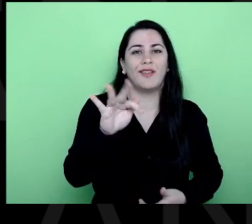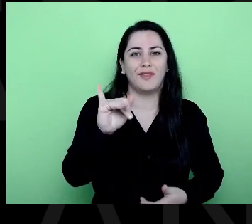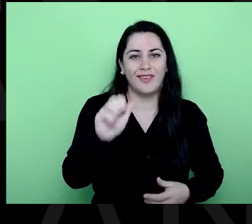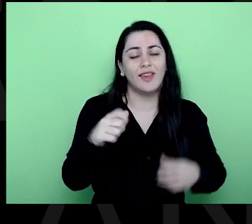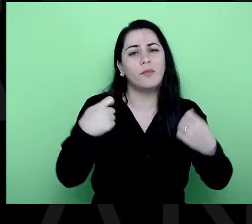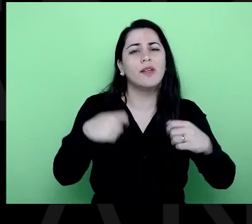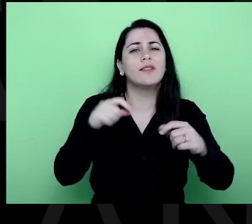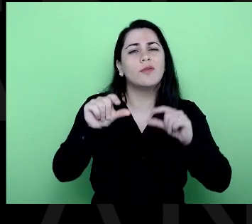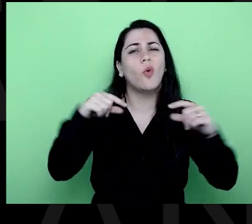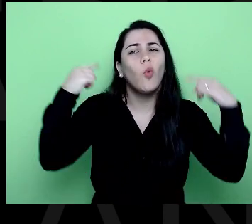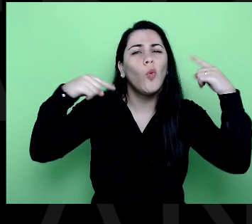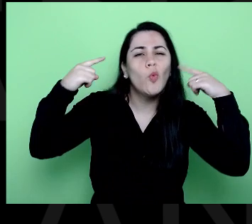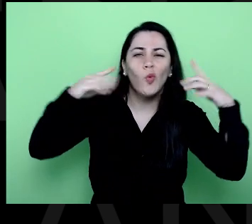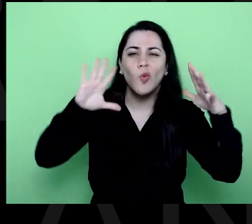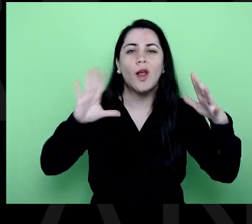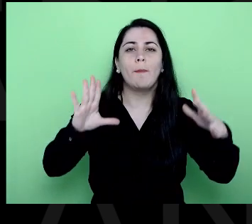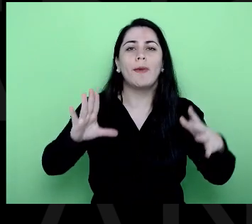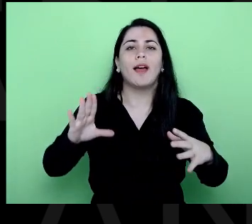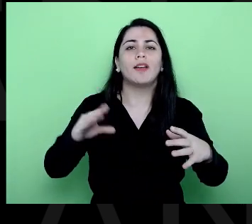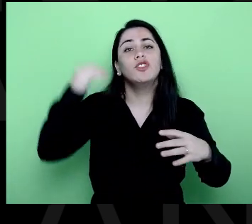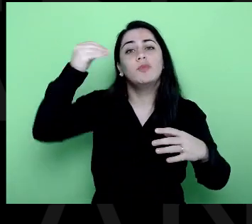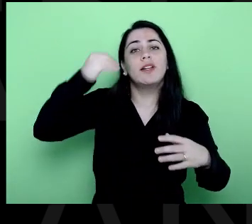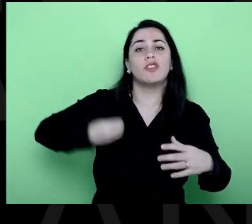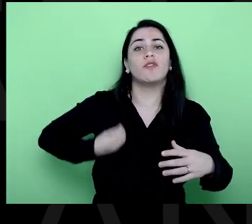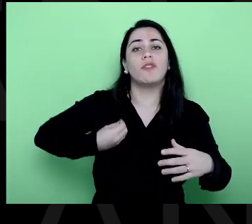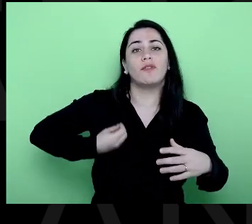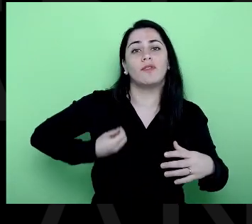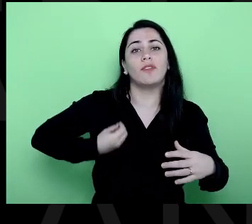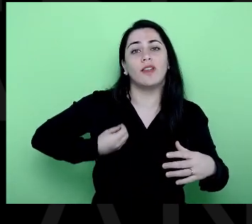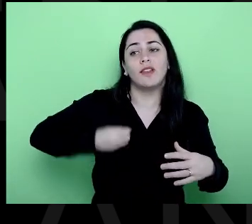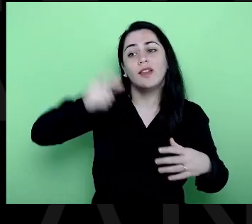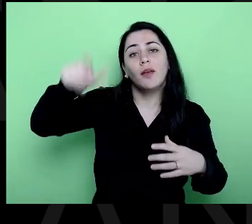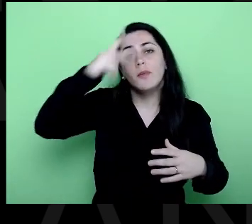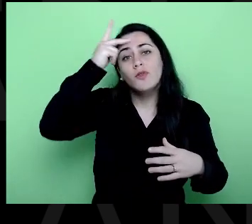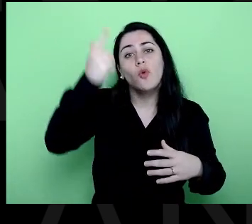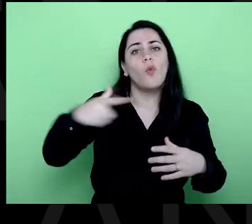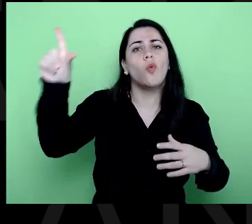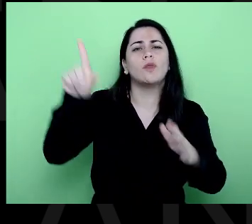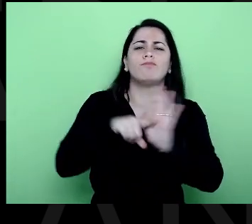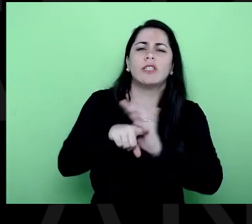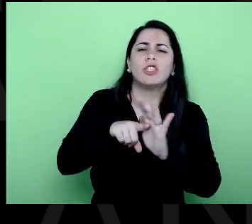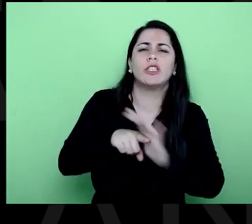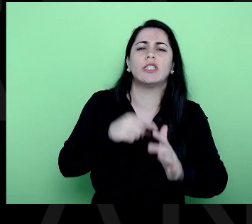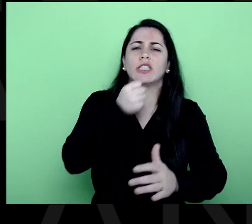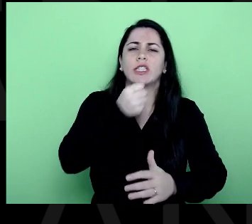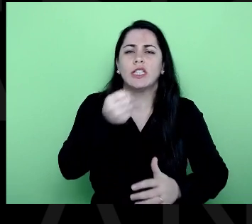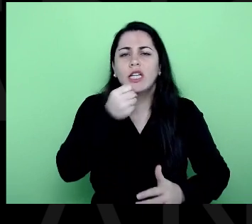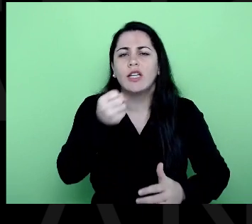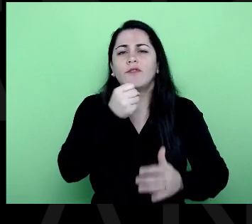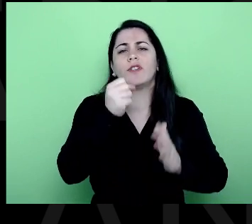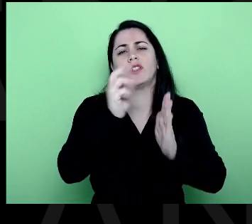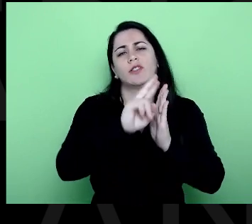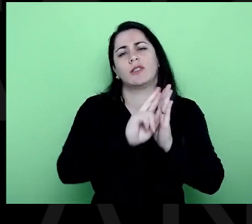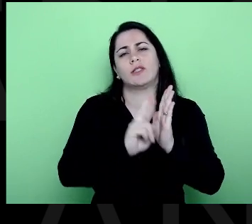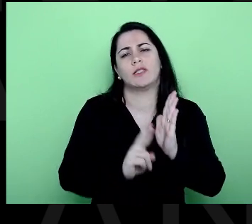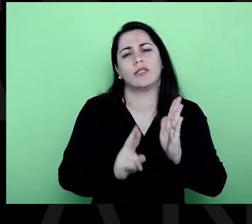vida de uma outra pessoa durante alguns anos, né? Esses anos de pesquisa, de entrevistas, redação,